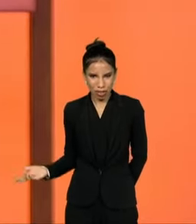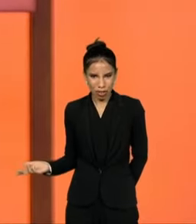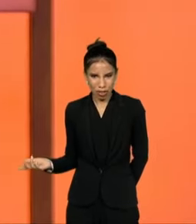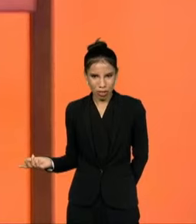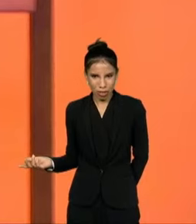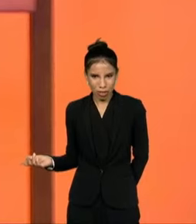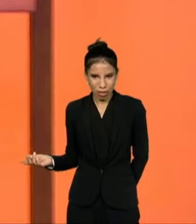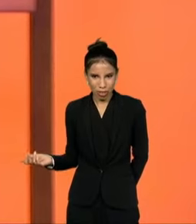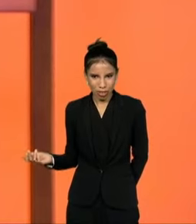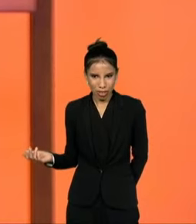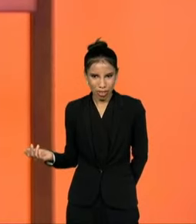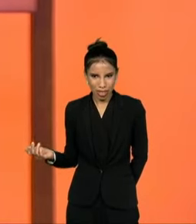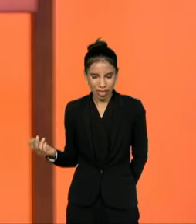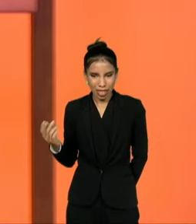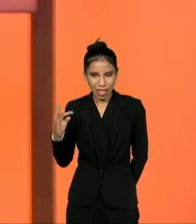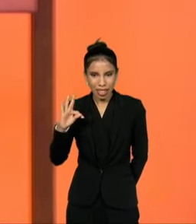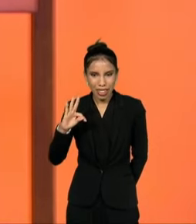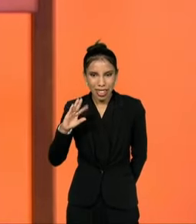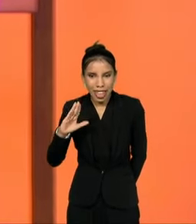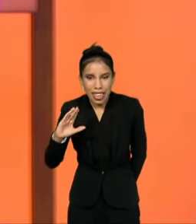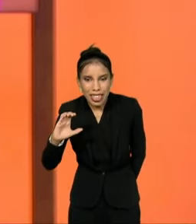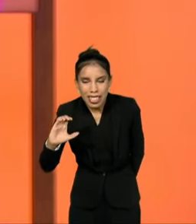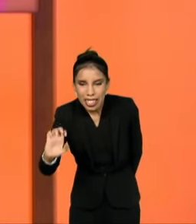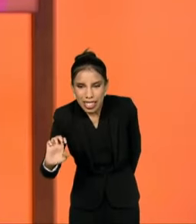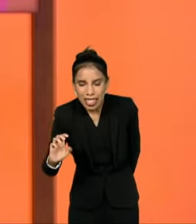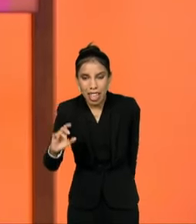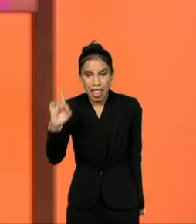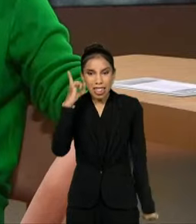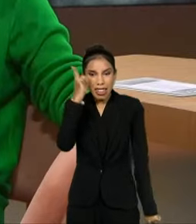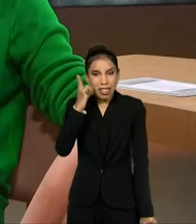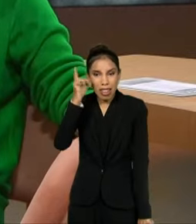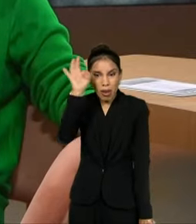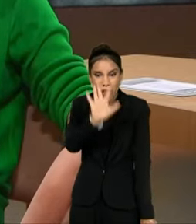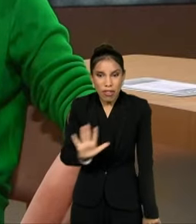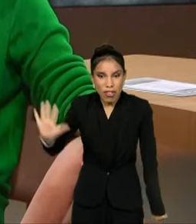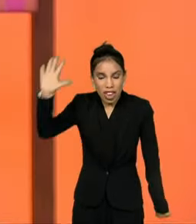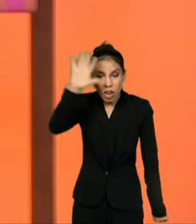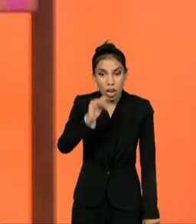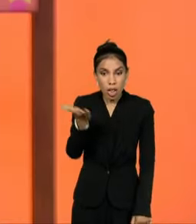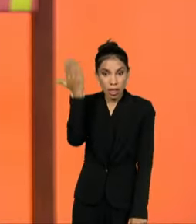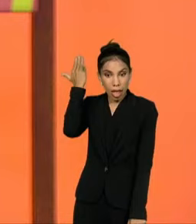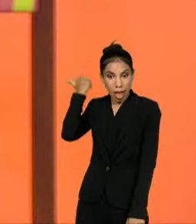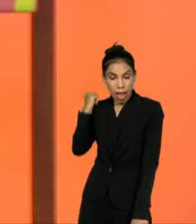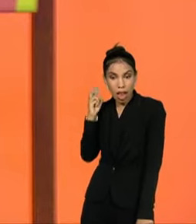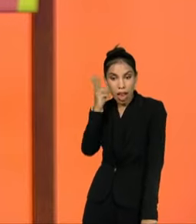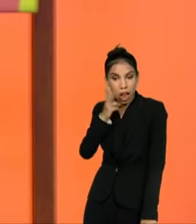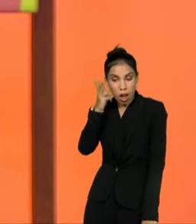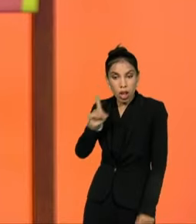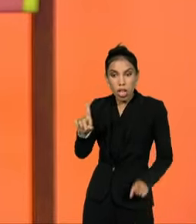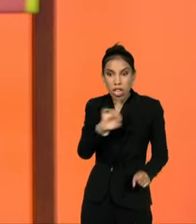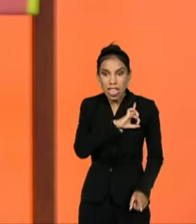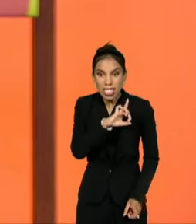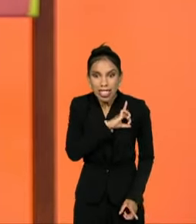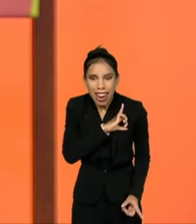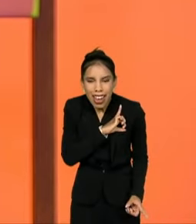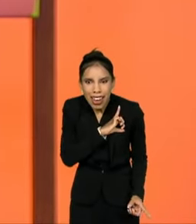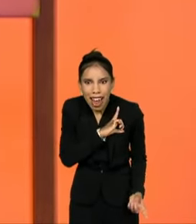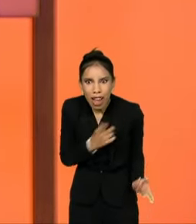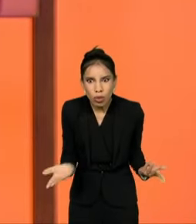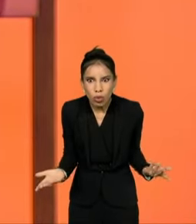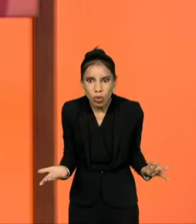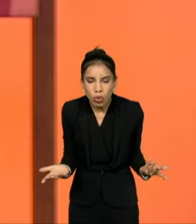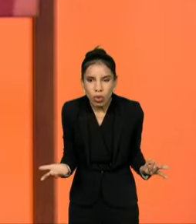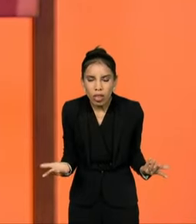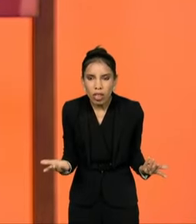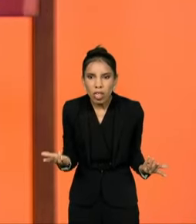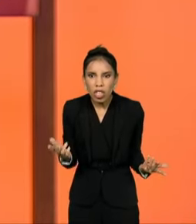Contas do Estado. Né? Um deputado federal, irmão dele, que na época era vereador. E o delegado. E o chefe da polícia. A